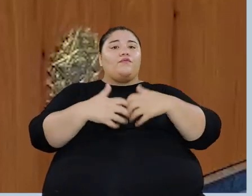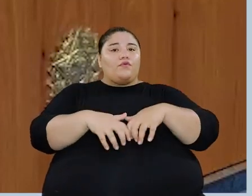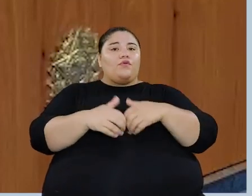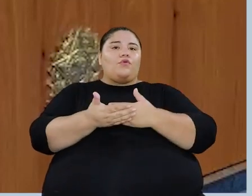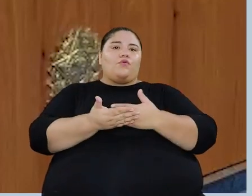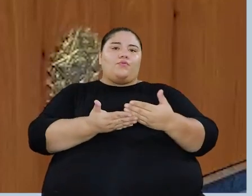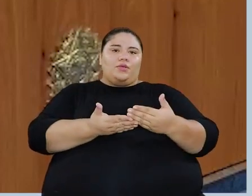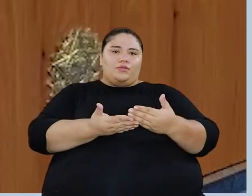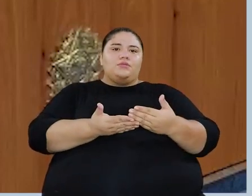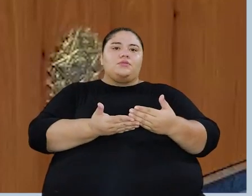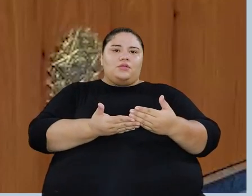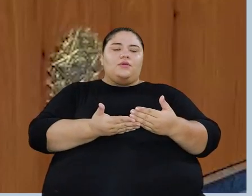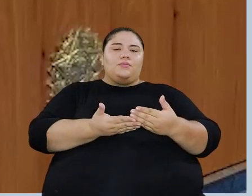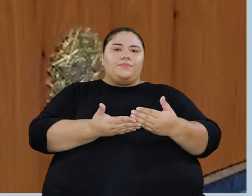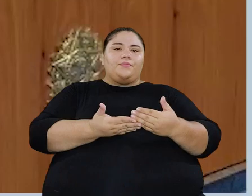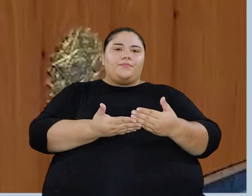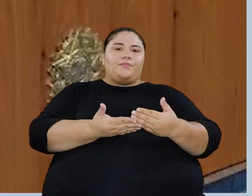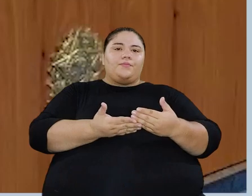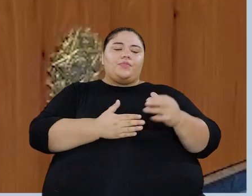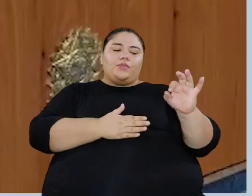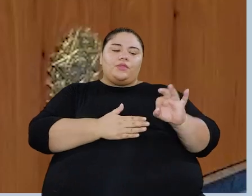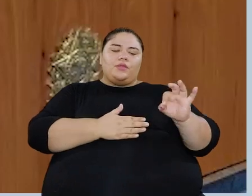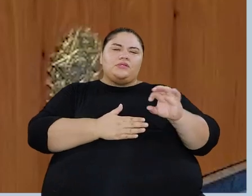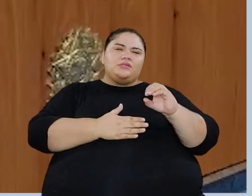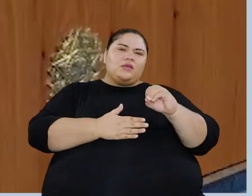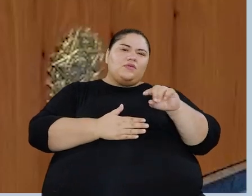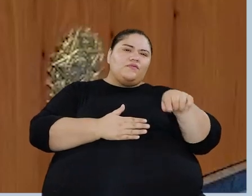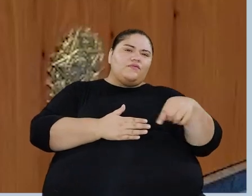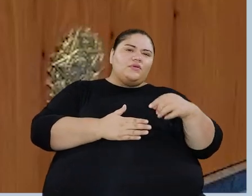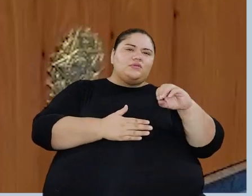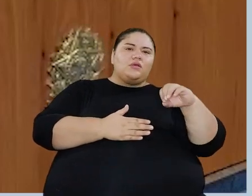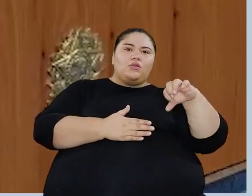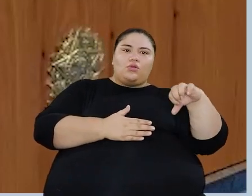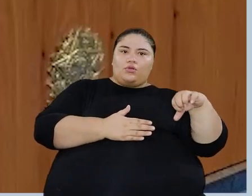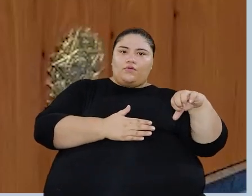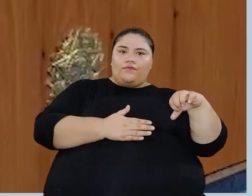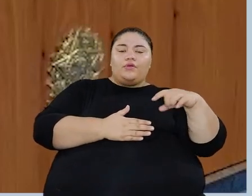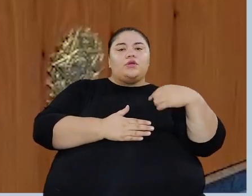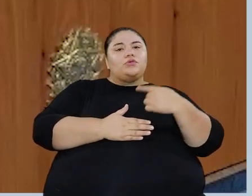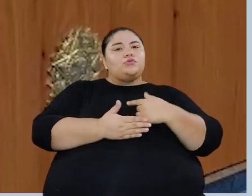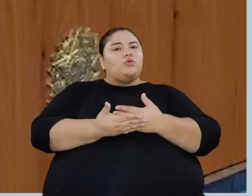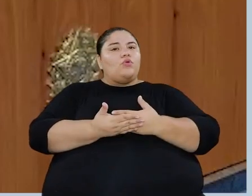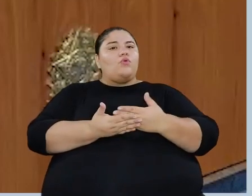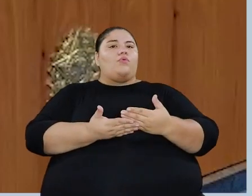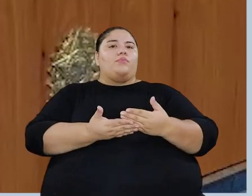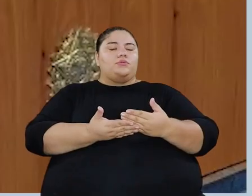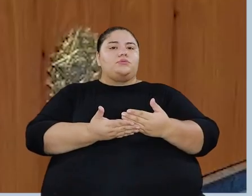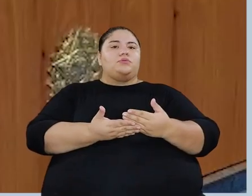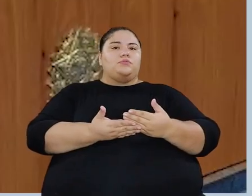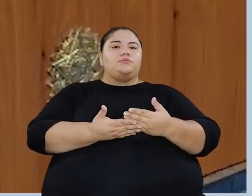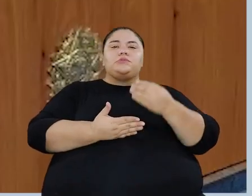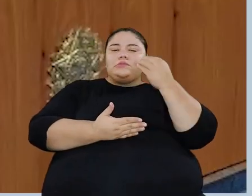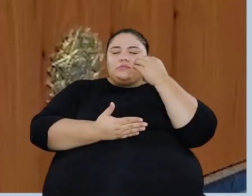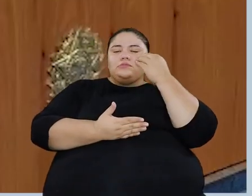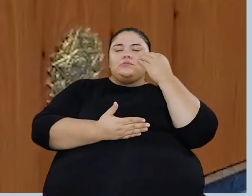funcionamento para uma alíquota muito baixa, 0,09, para que a gente possa começar